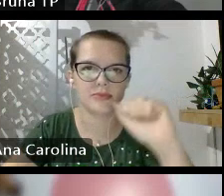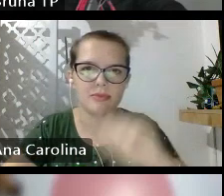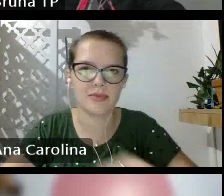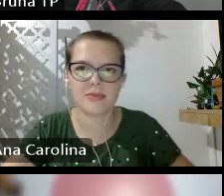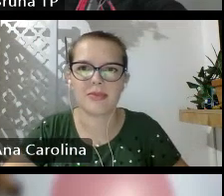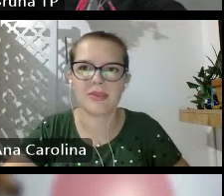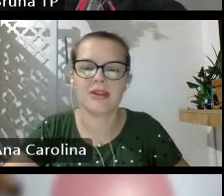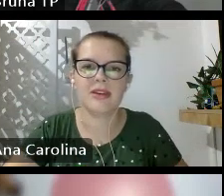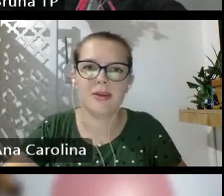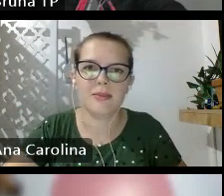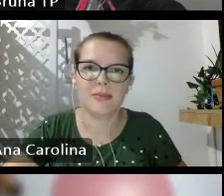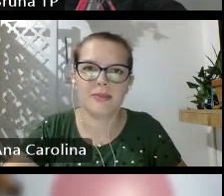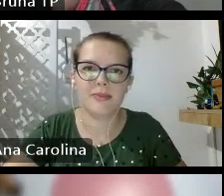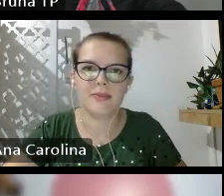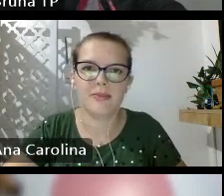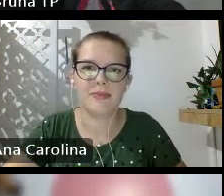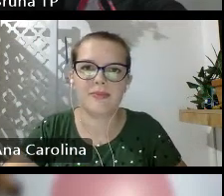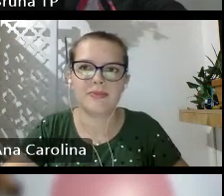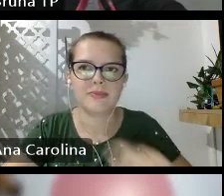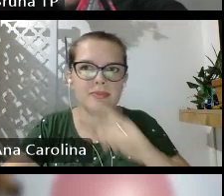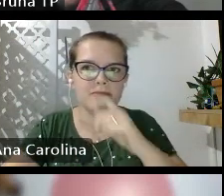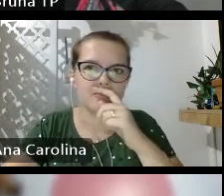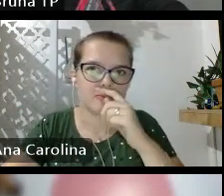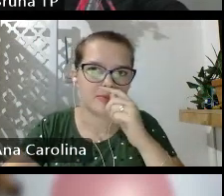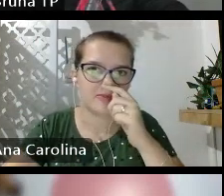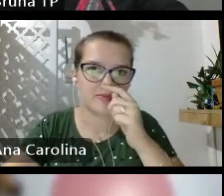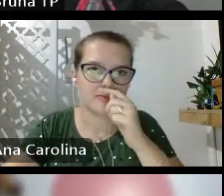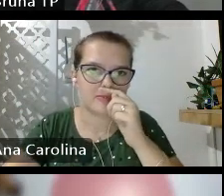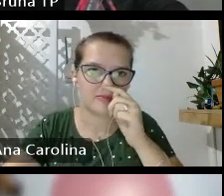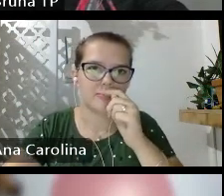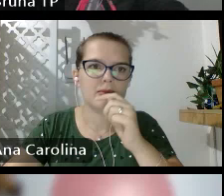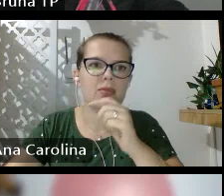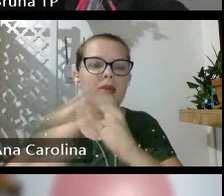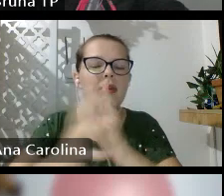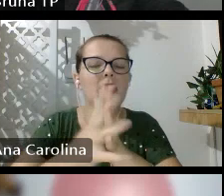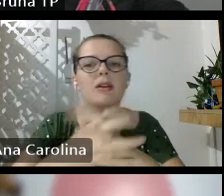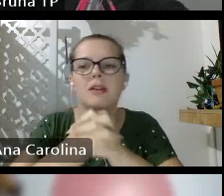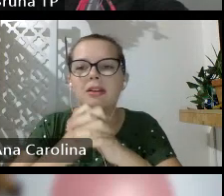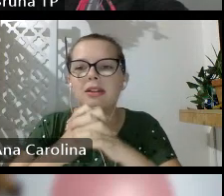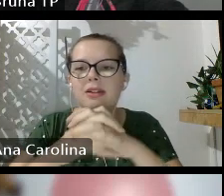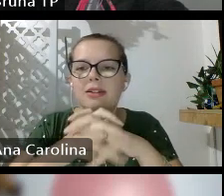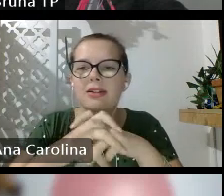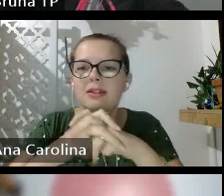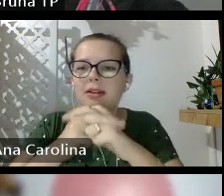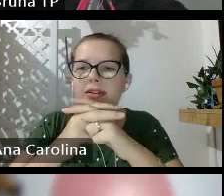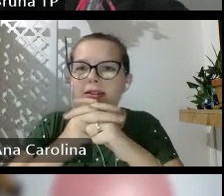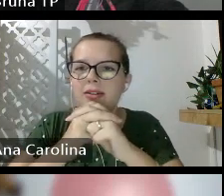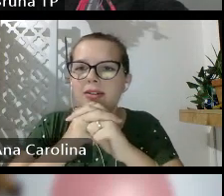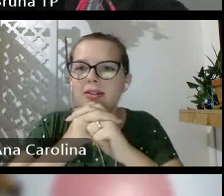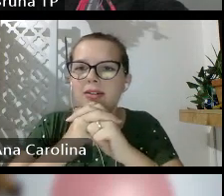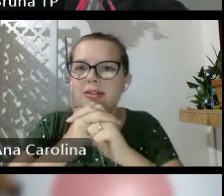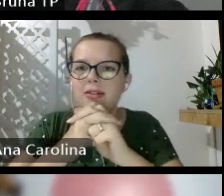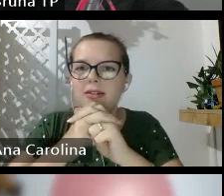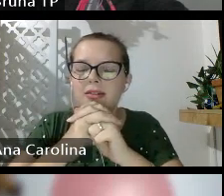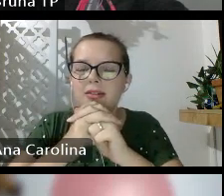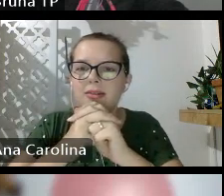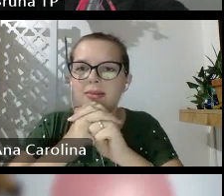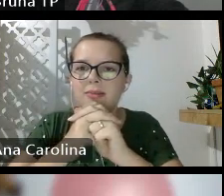6 meses na faculdade presencial, e a gente praticamente não aprendeu nada. A gente aprendeu